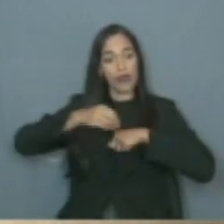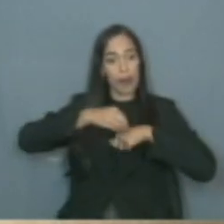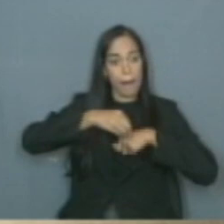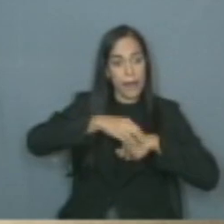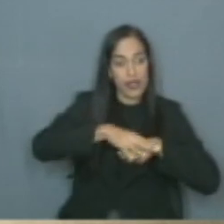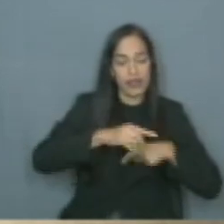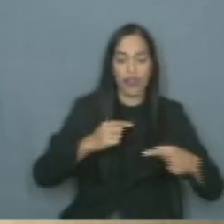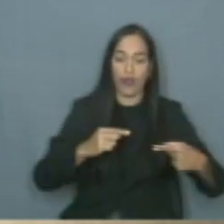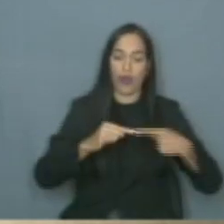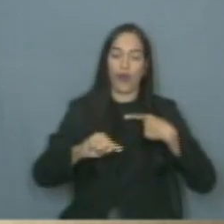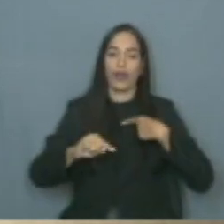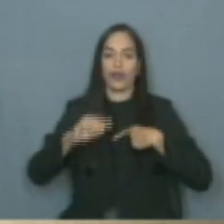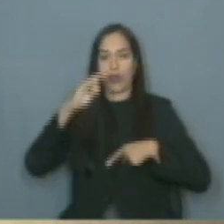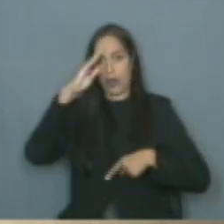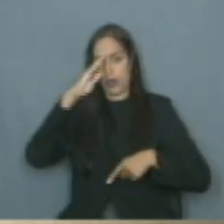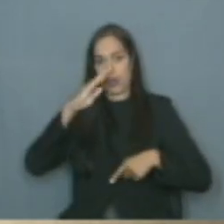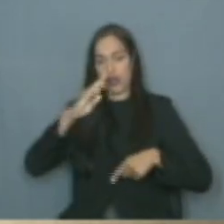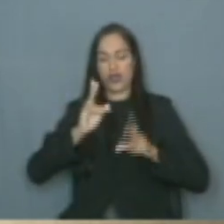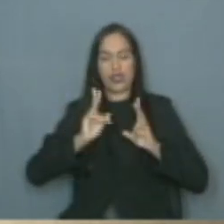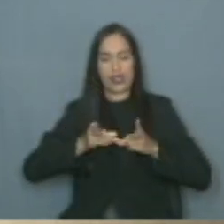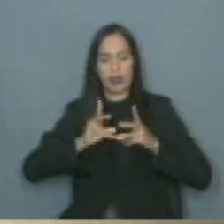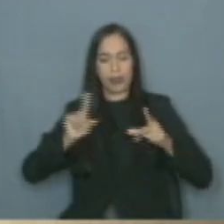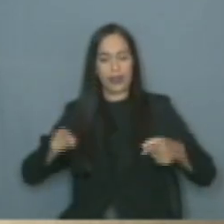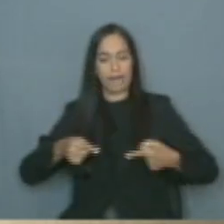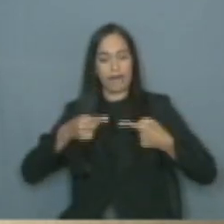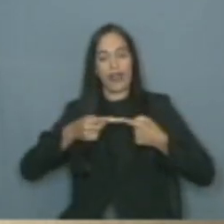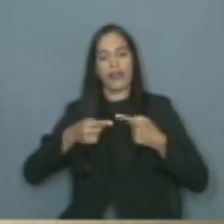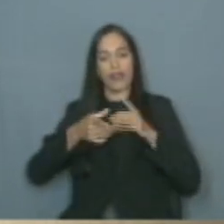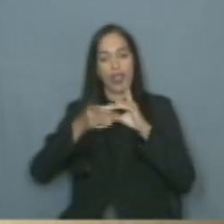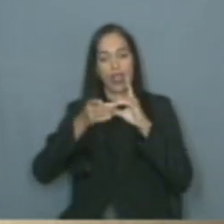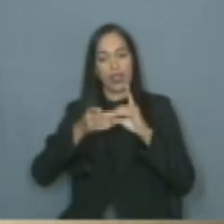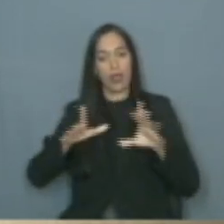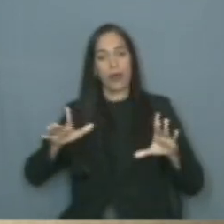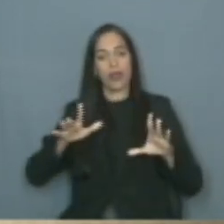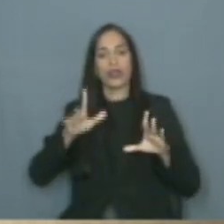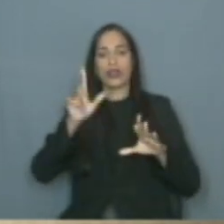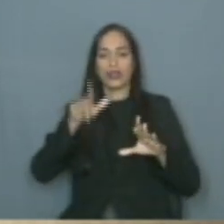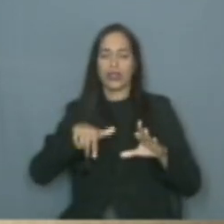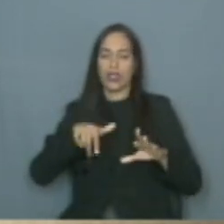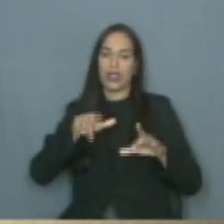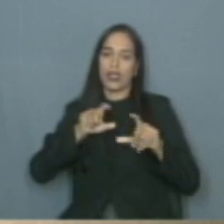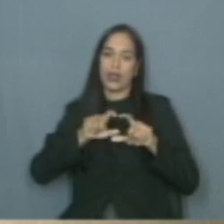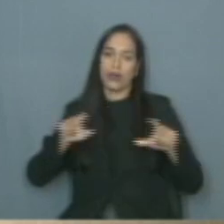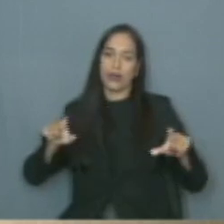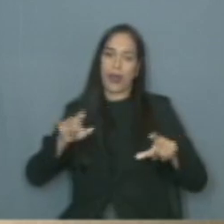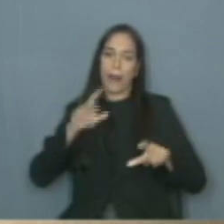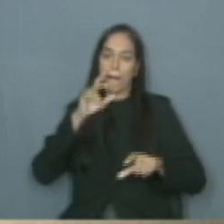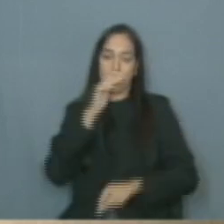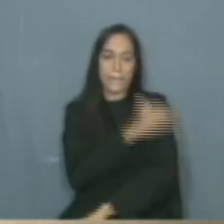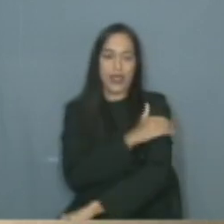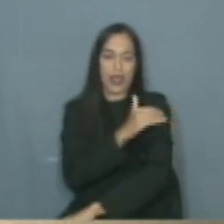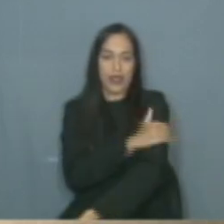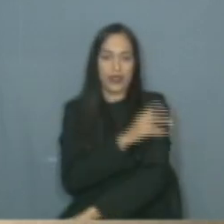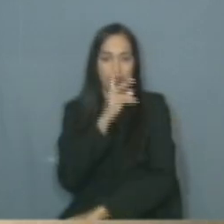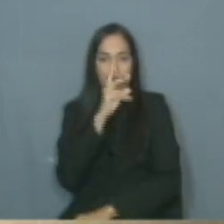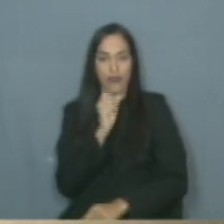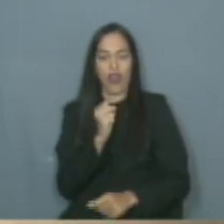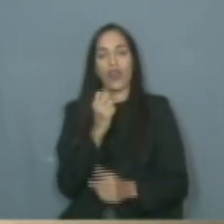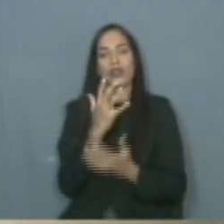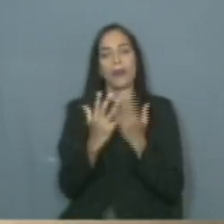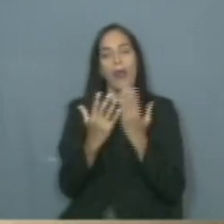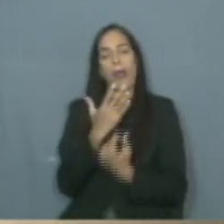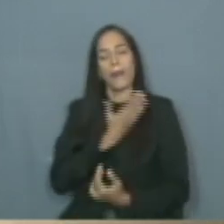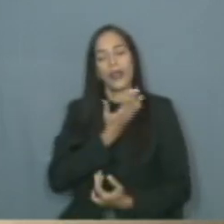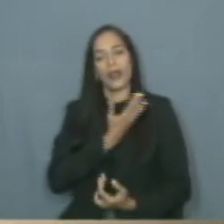nosso Exército, que sempre defendeu a democracia, como diz o seu lema, braço forte e mão amiga. Então era só esse registro, vereador Ivan